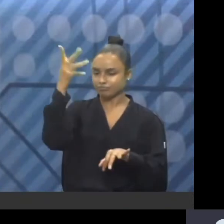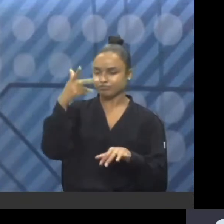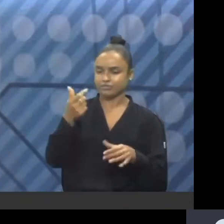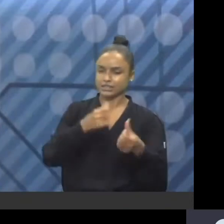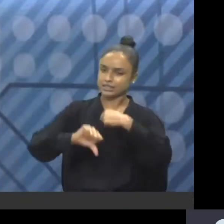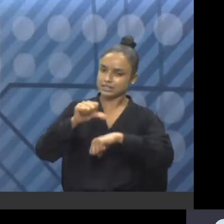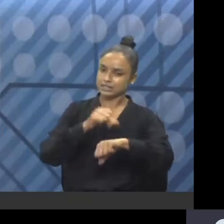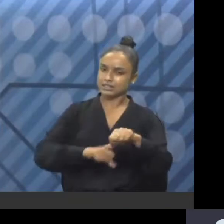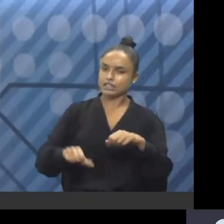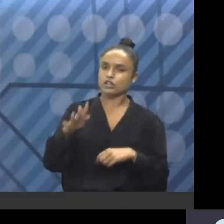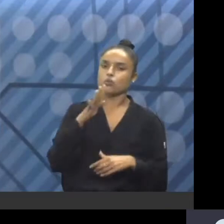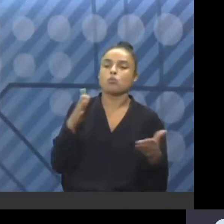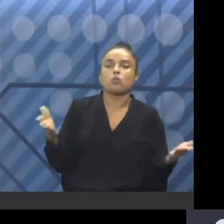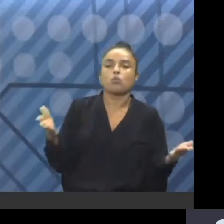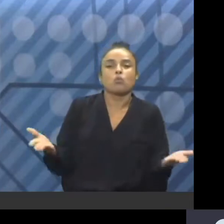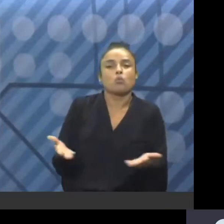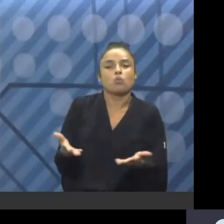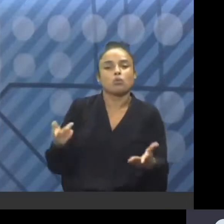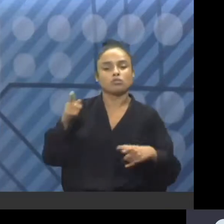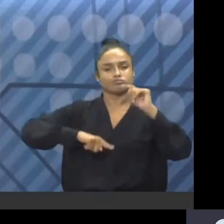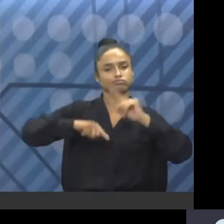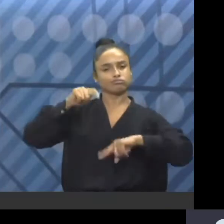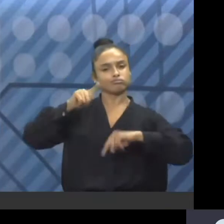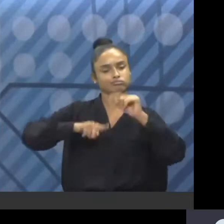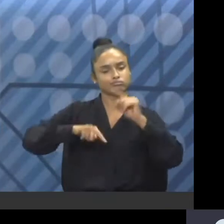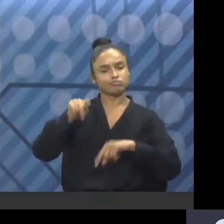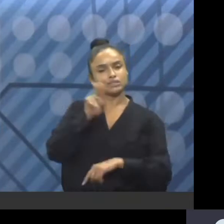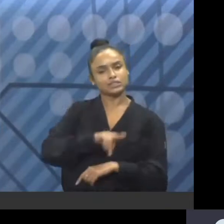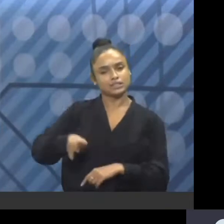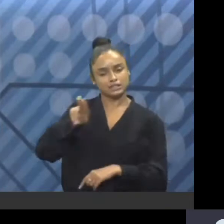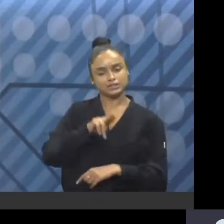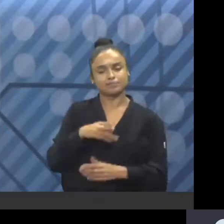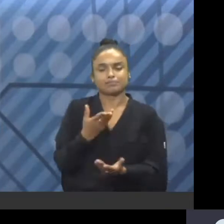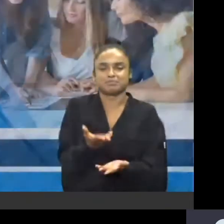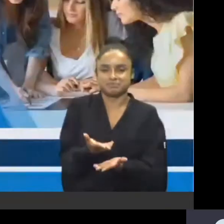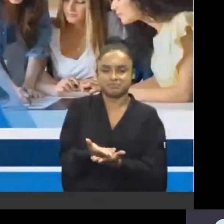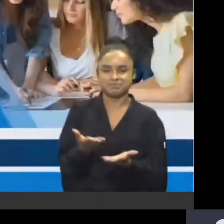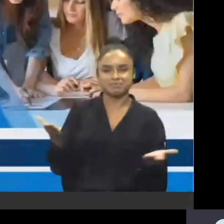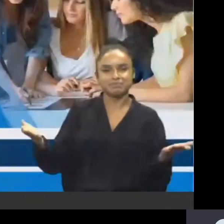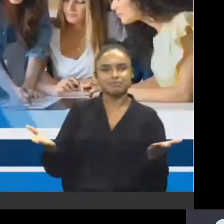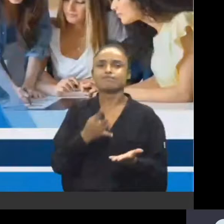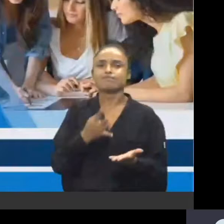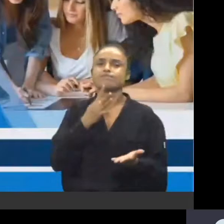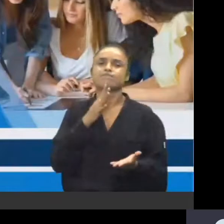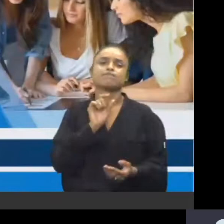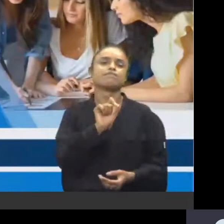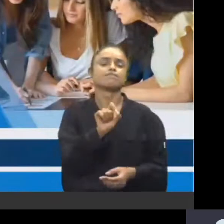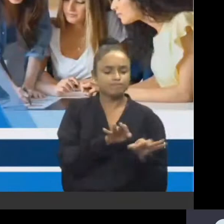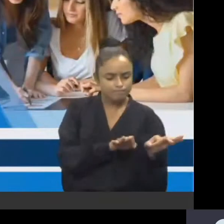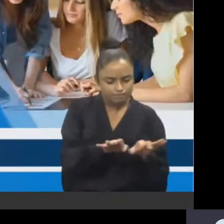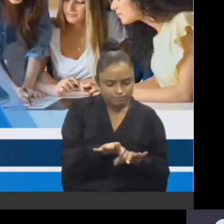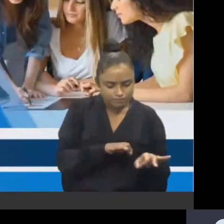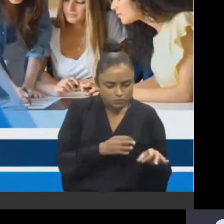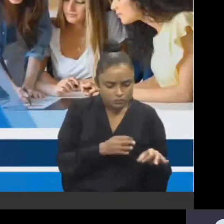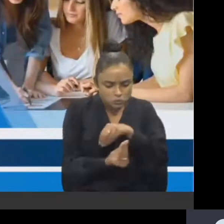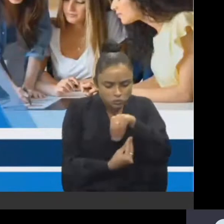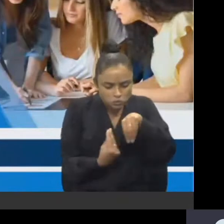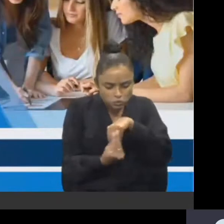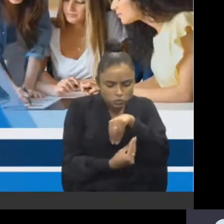Então, conhecendo um pouco sobre os materiais e os reagentes utilizados nessa aula, vamos conhecer um pouquinho sobre o preparo